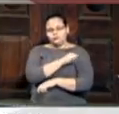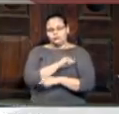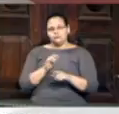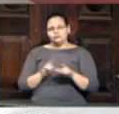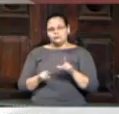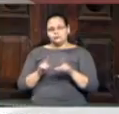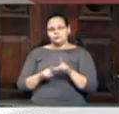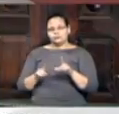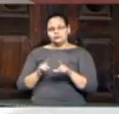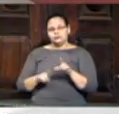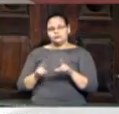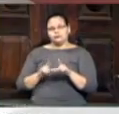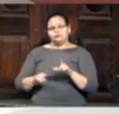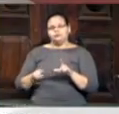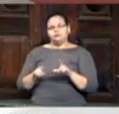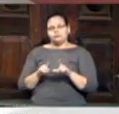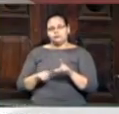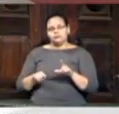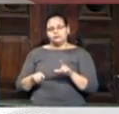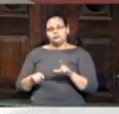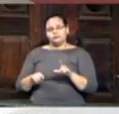Cravo Albim,